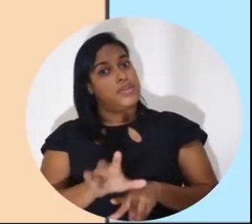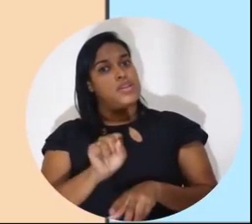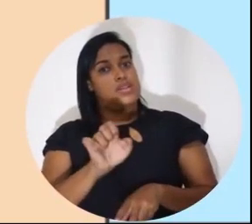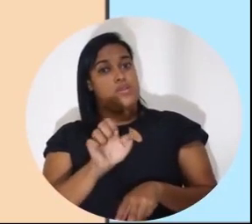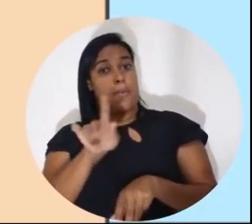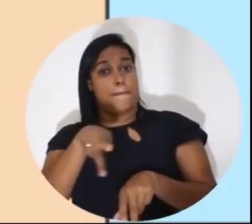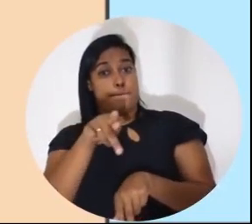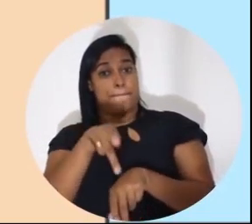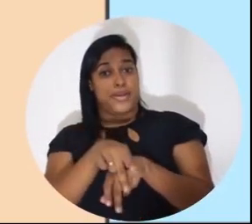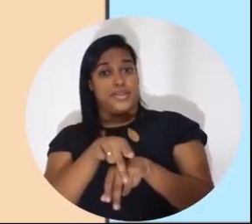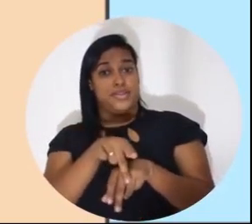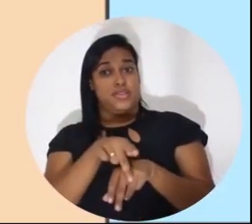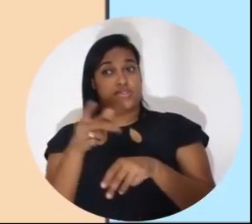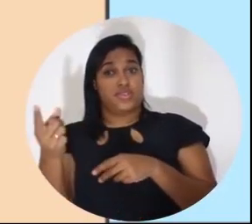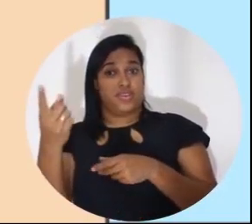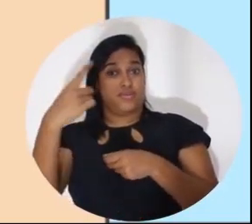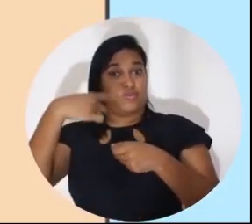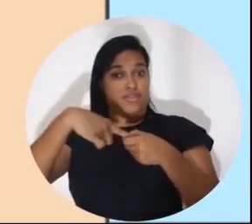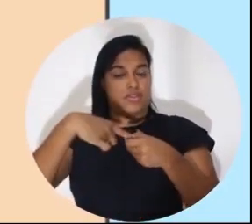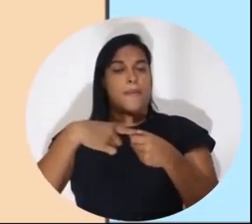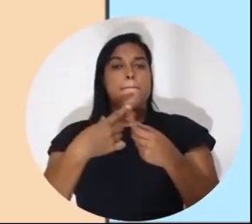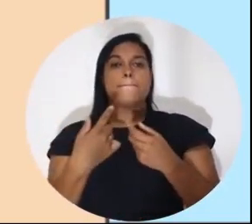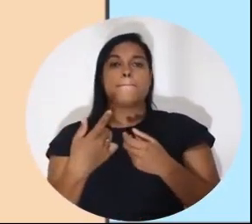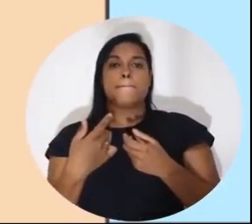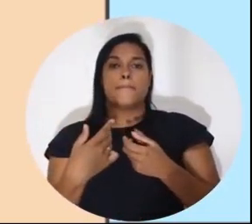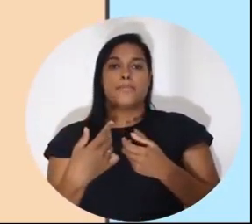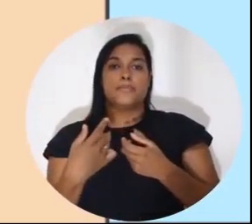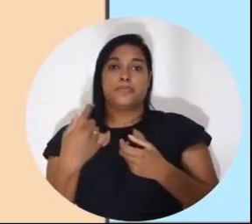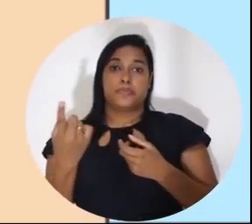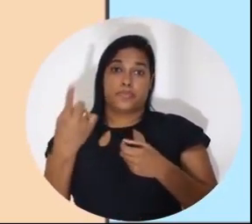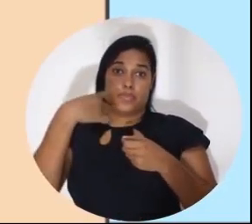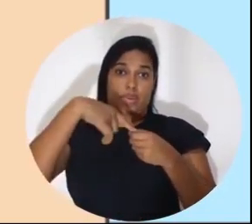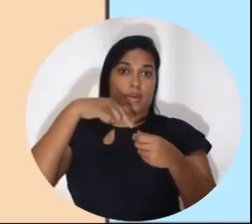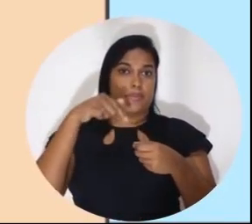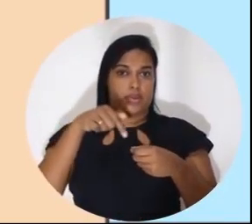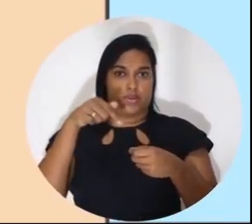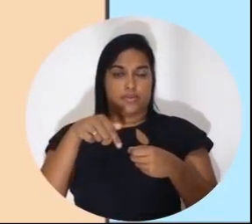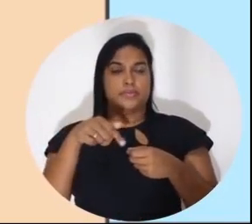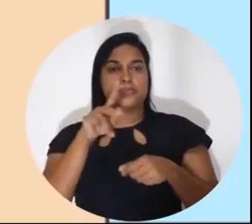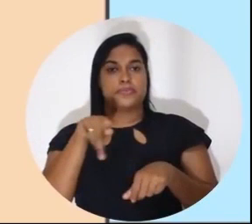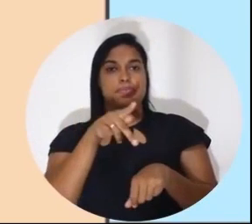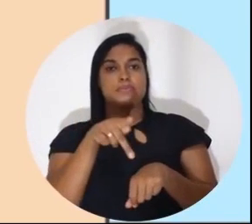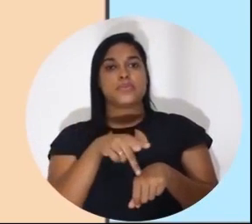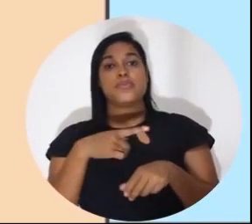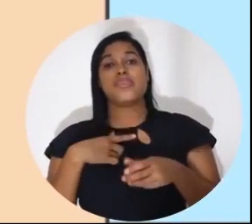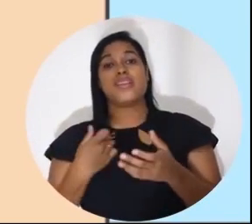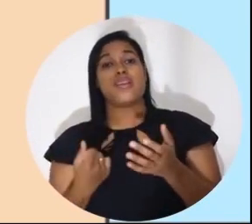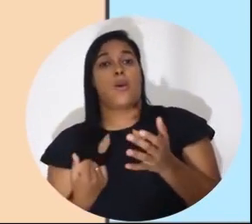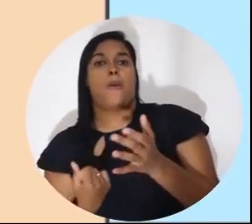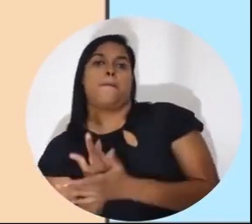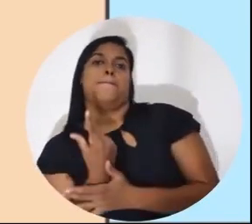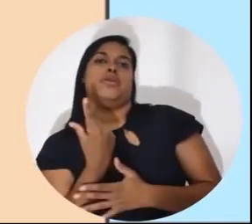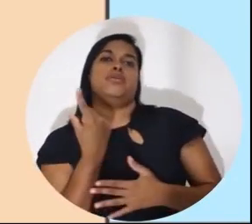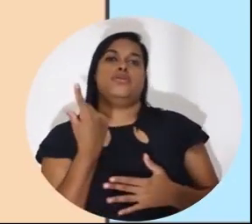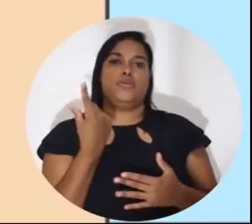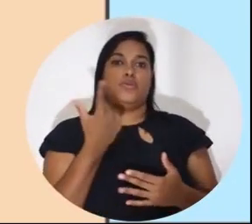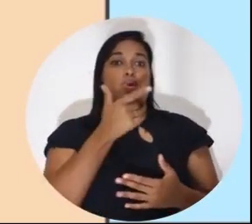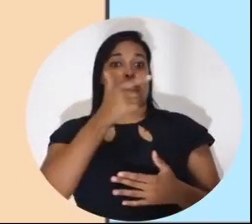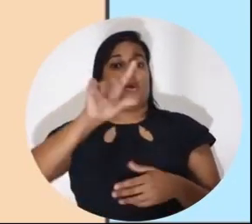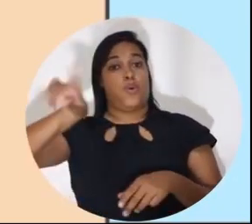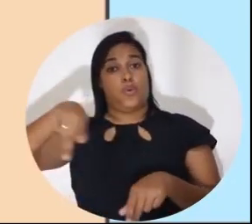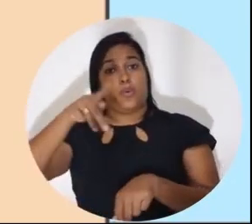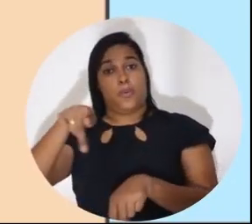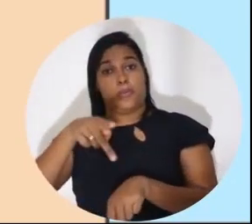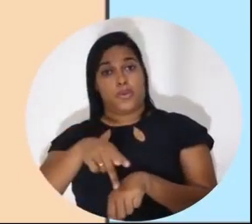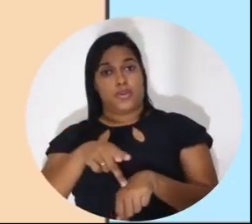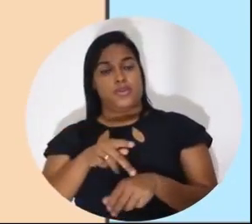país importa, trazendo, né, mercadorias, ele traz mercadorias, ele está comprando essas mercadorias em outro